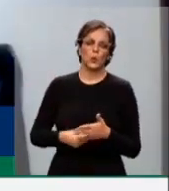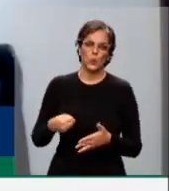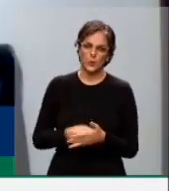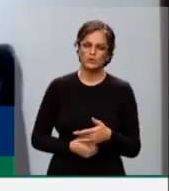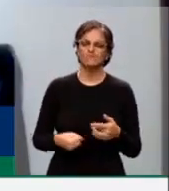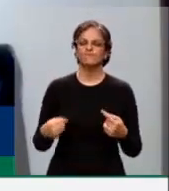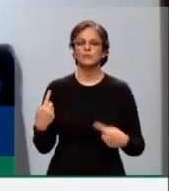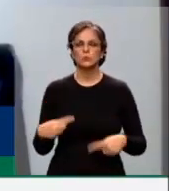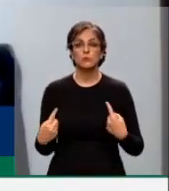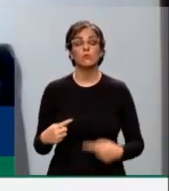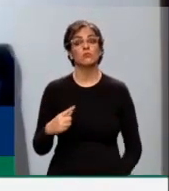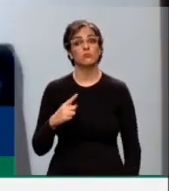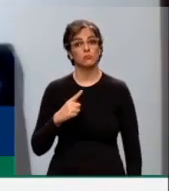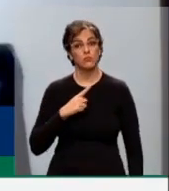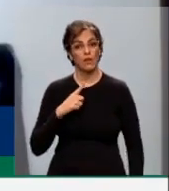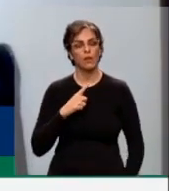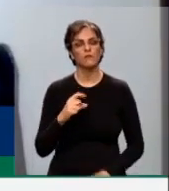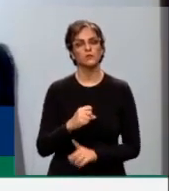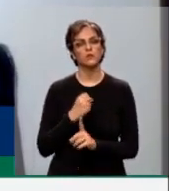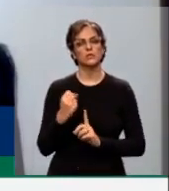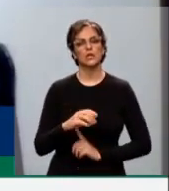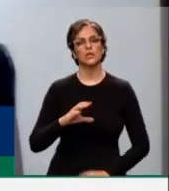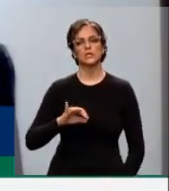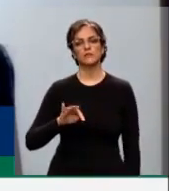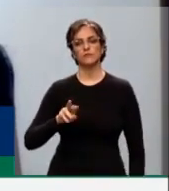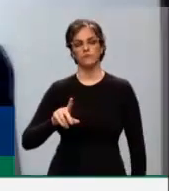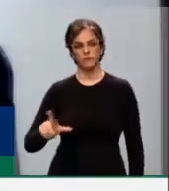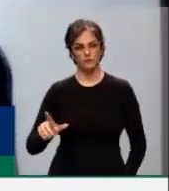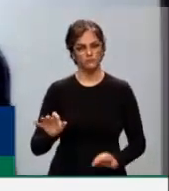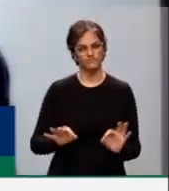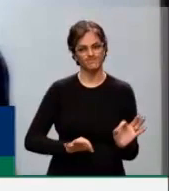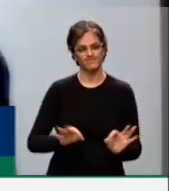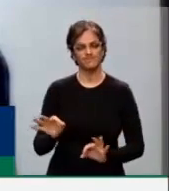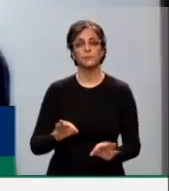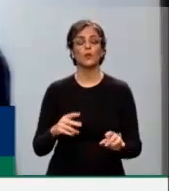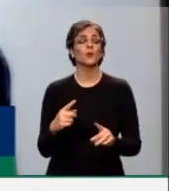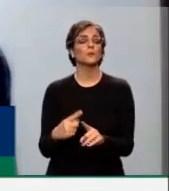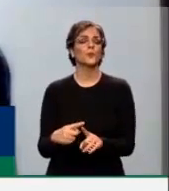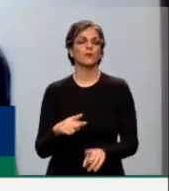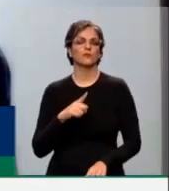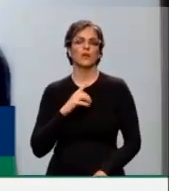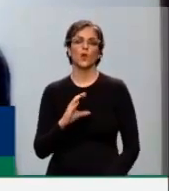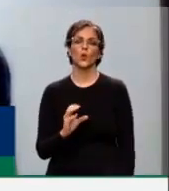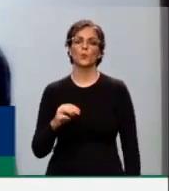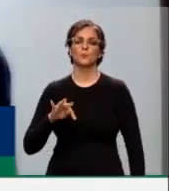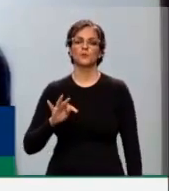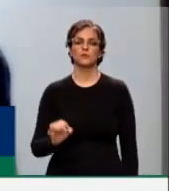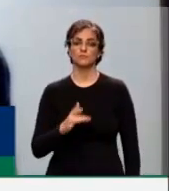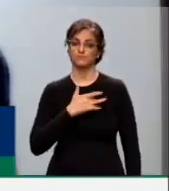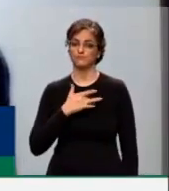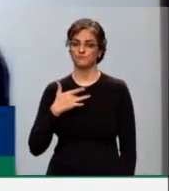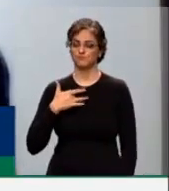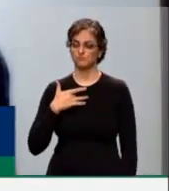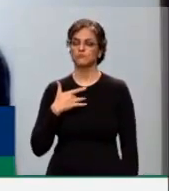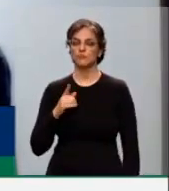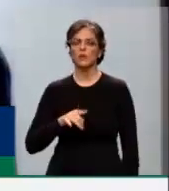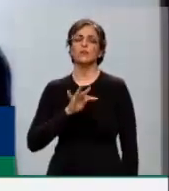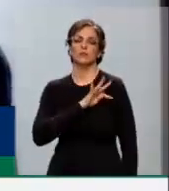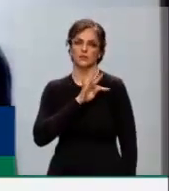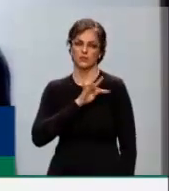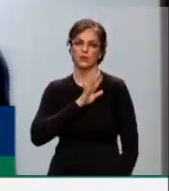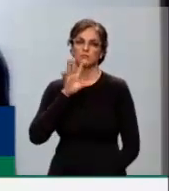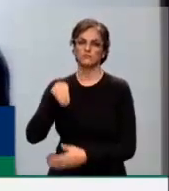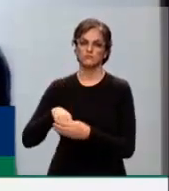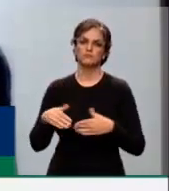Houve uma participação da sociedade civil nessa construção, porque havia comitês técnicos de saúde da população negra no Ministério